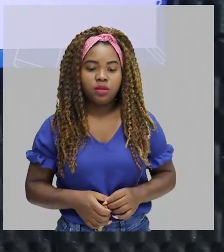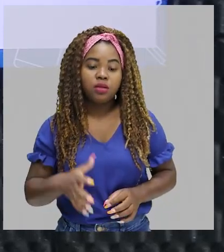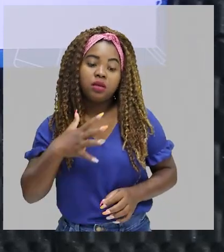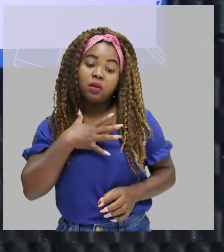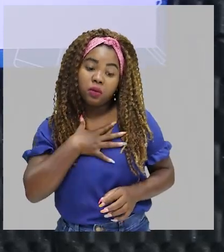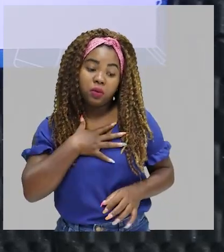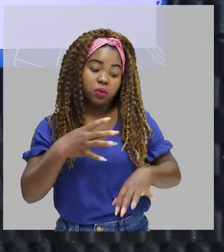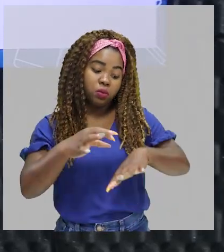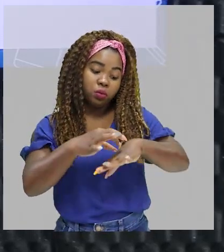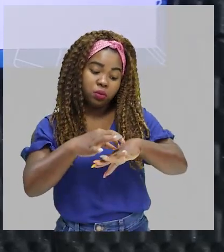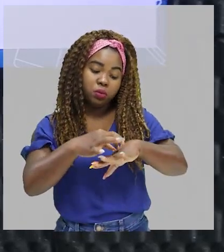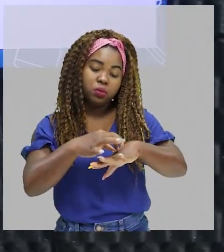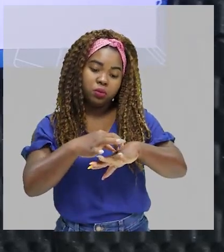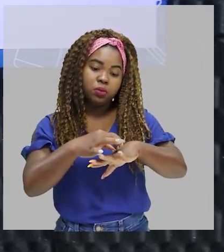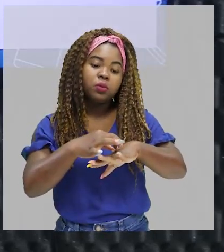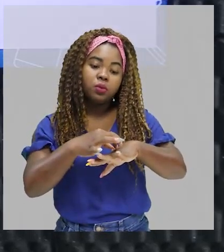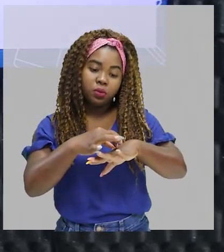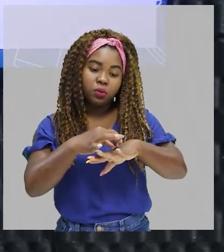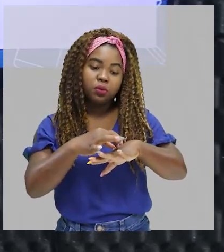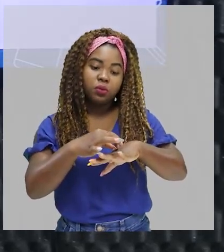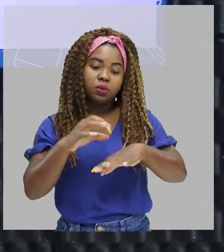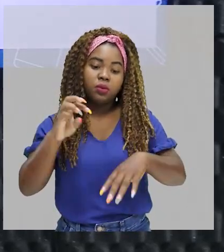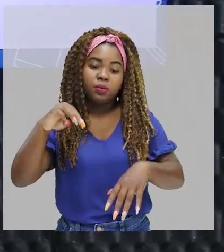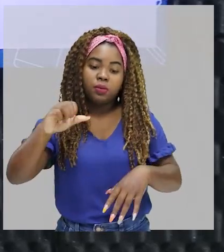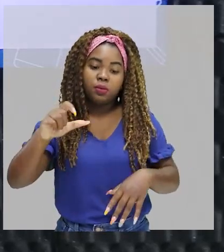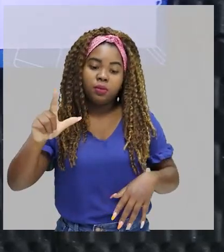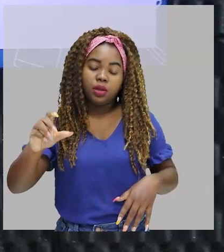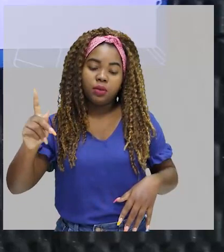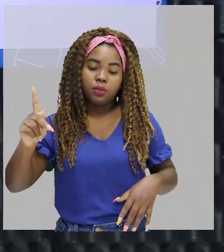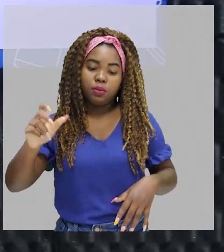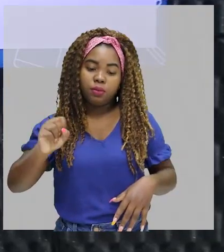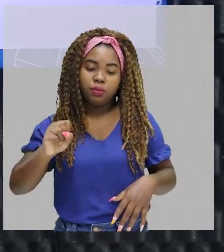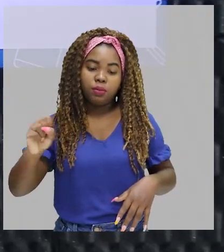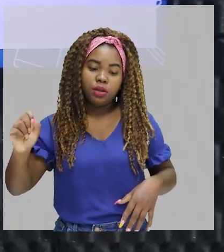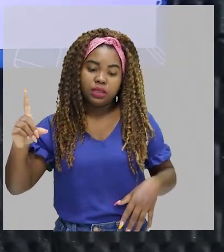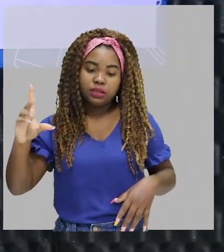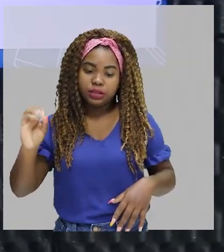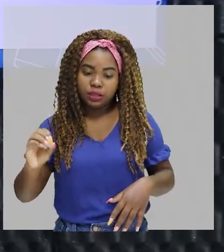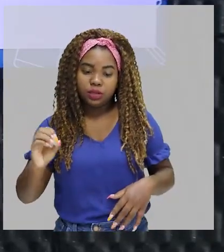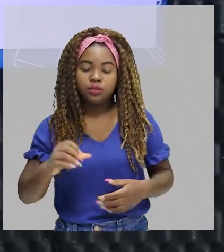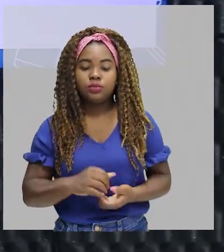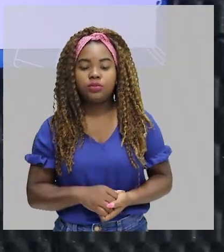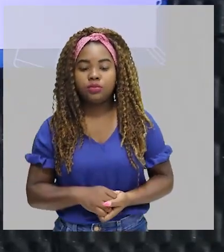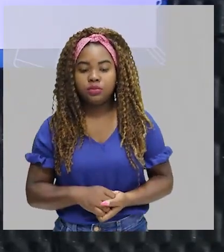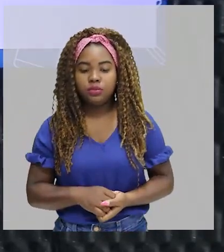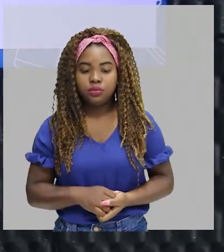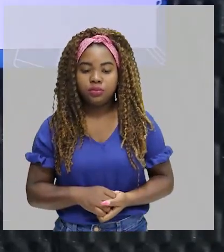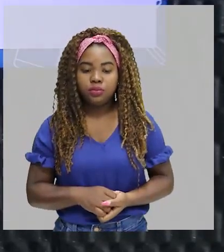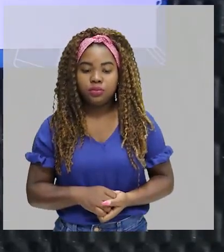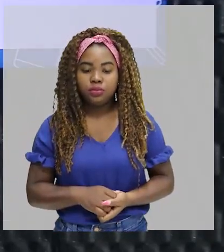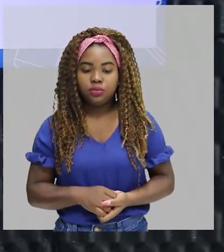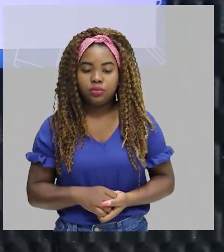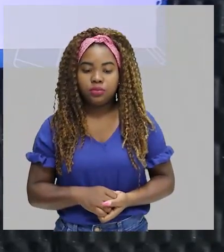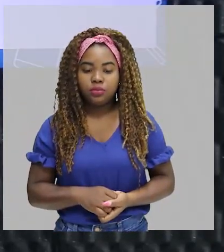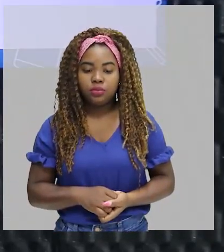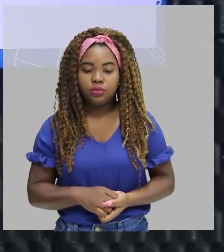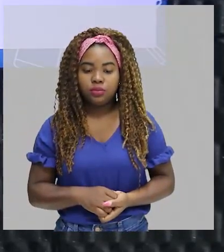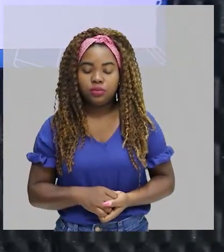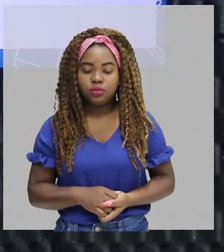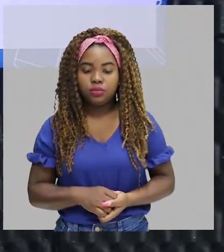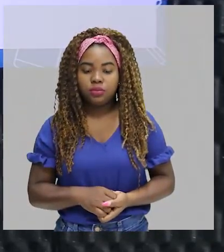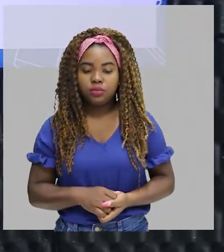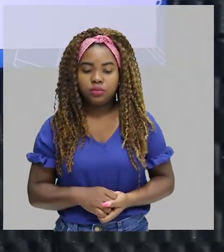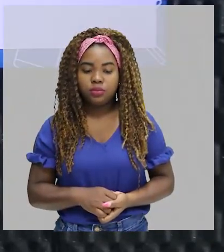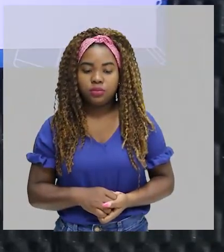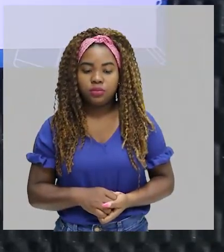meu bife mal passado. Porque se você falar, eu gosto do meu bife raro, vai ficar estranho esse sentido,